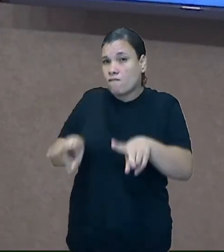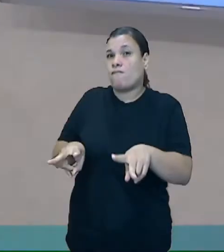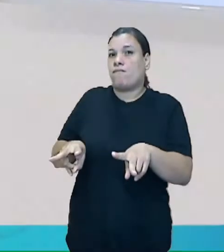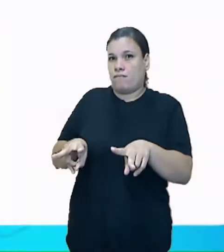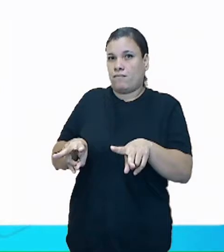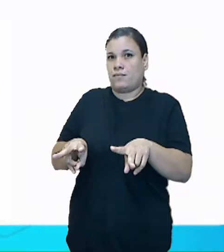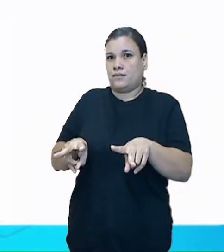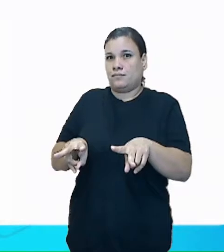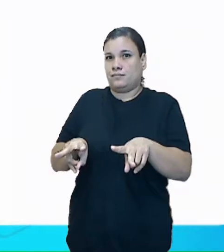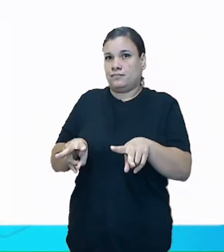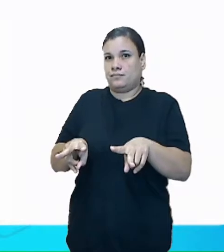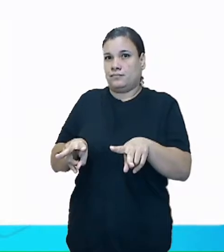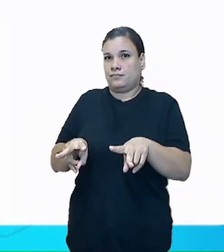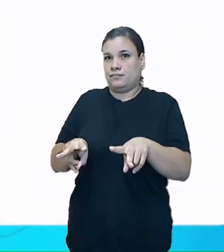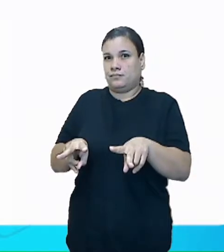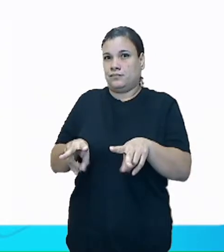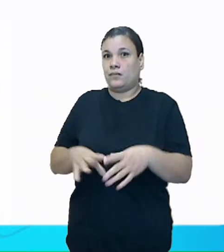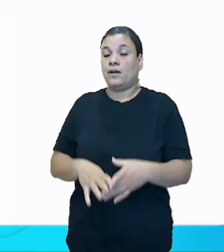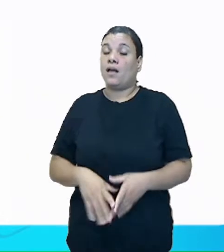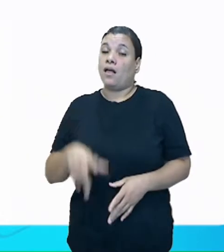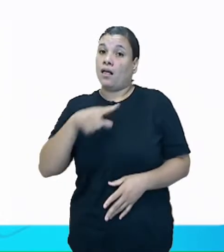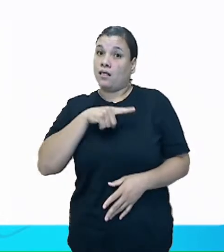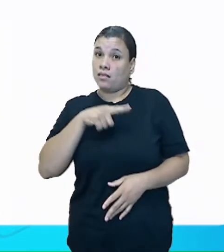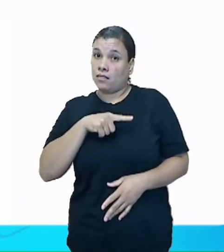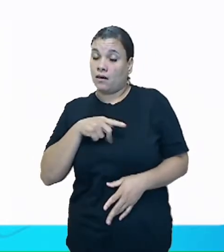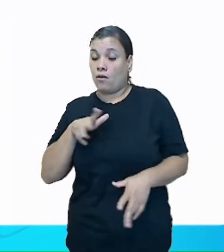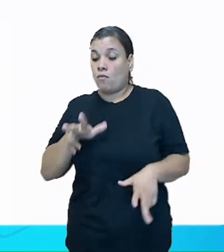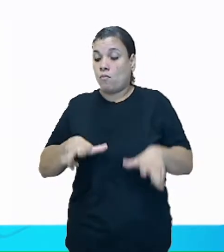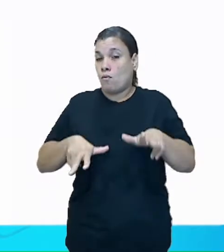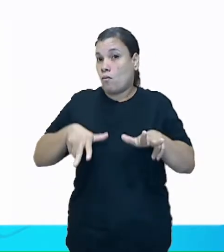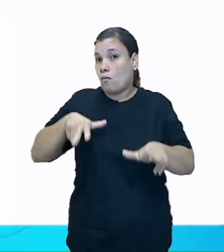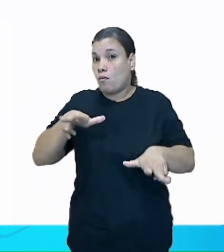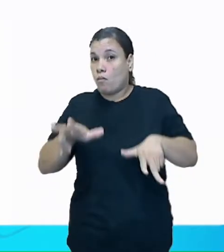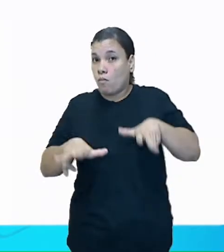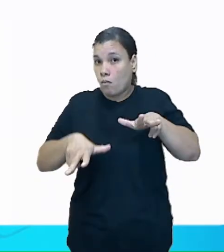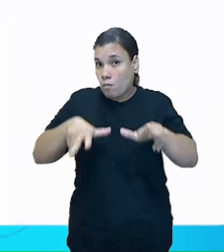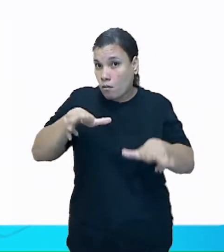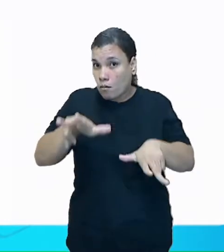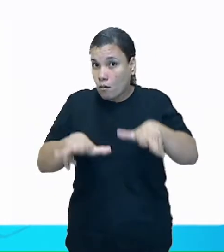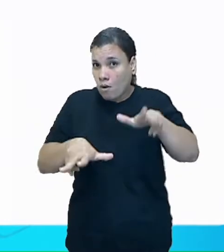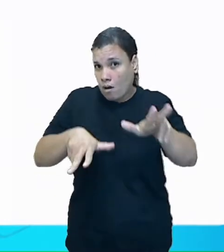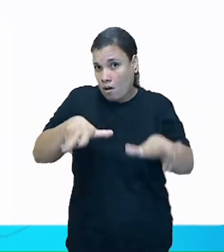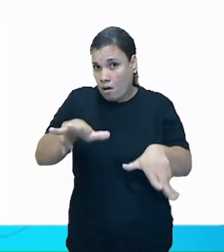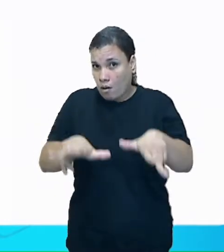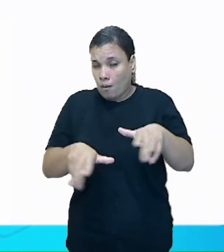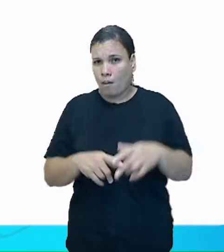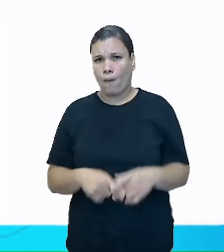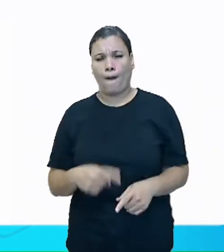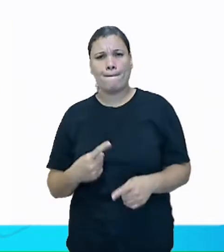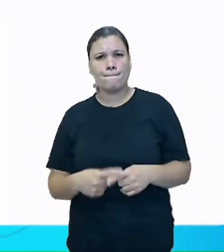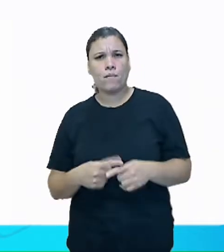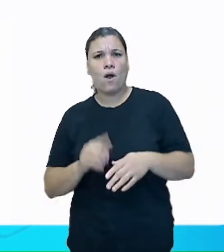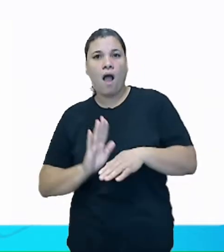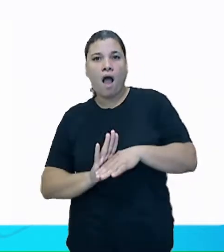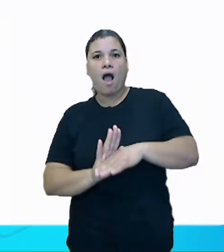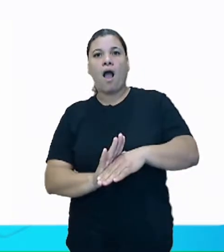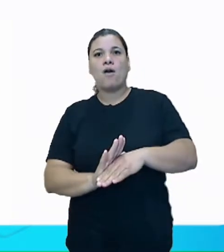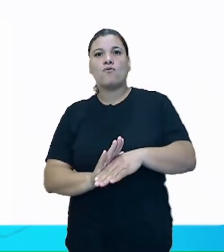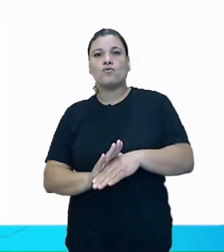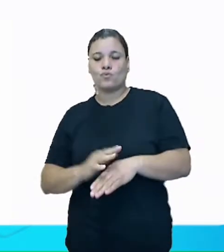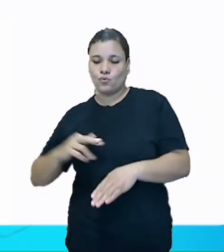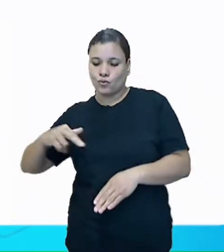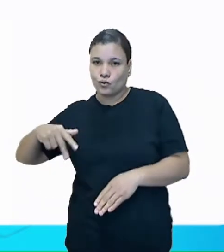vão possuir, patas articuladas. As patas vão facilitar o caminhar